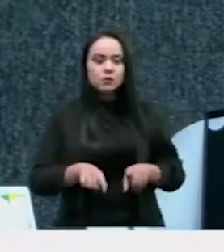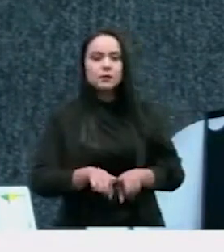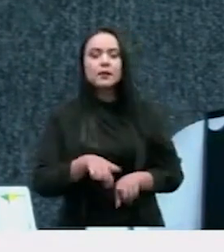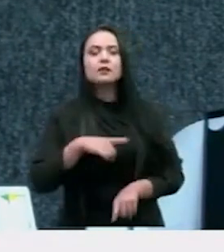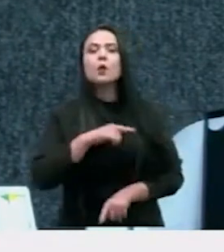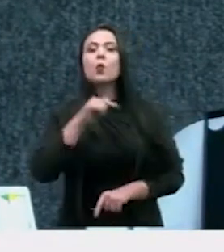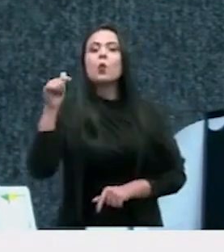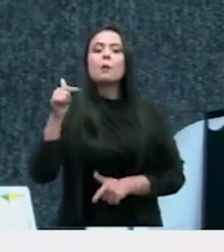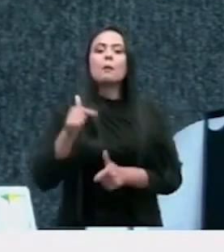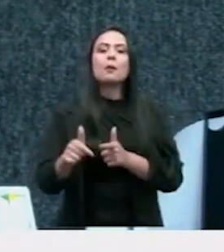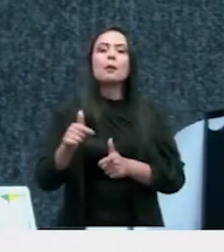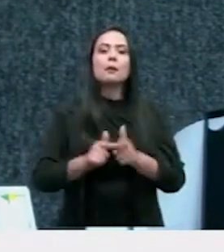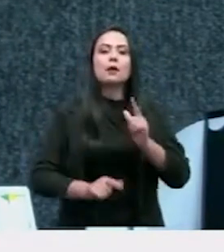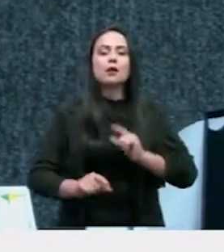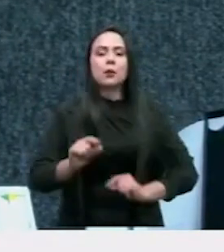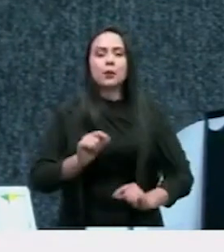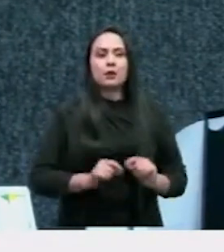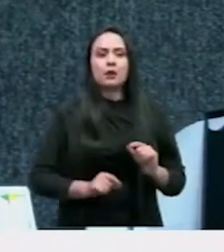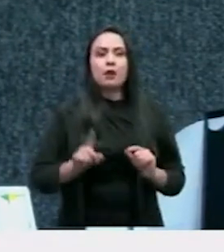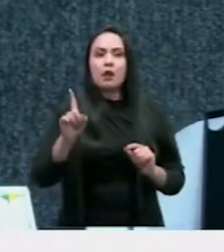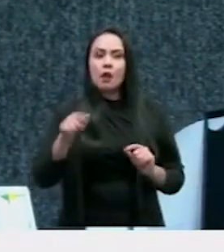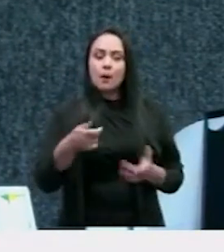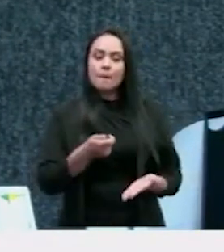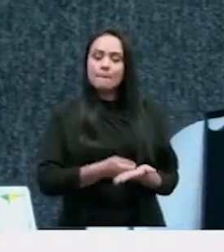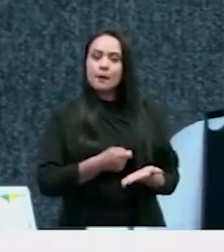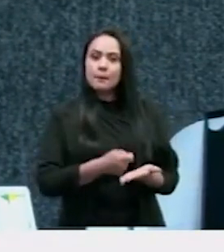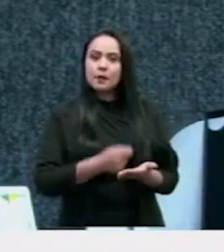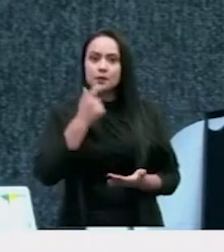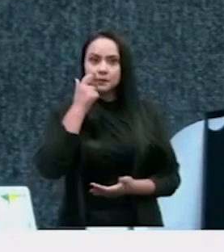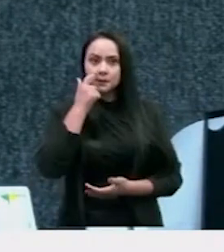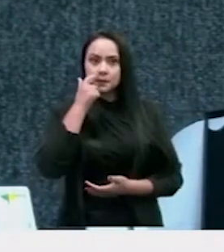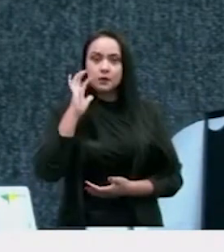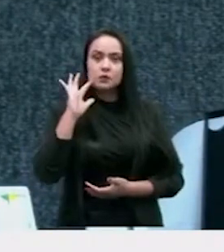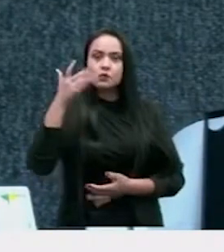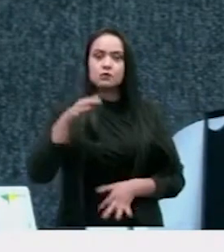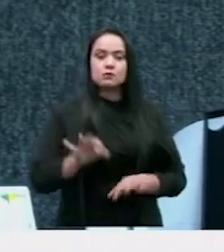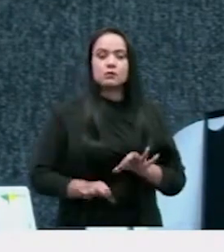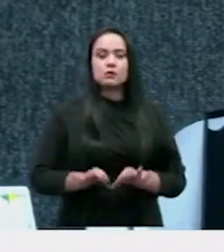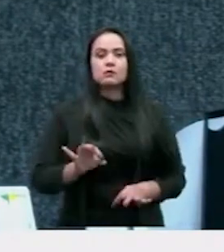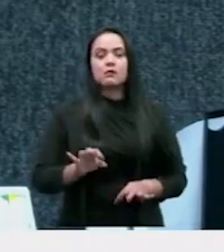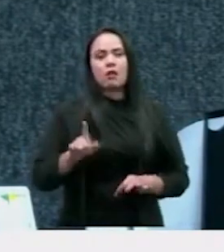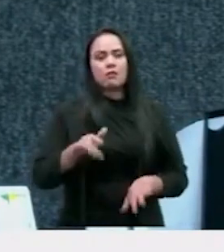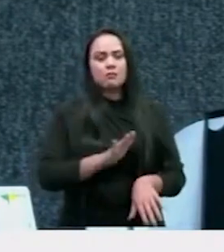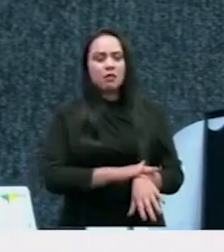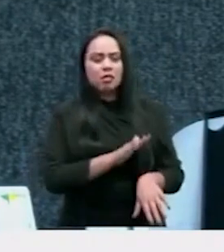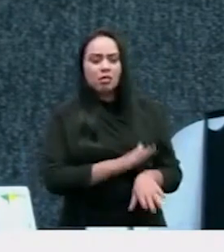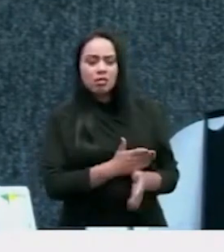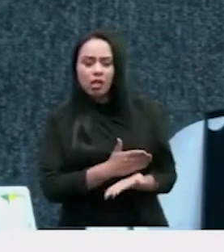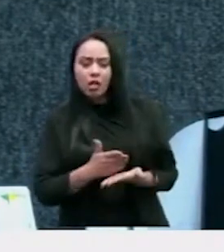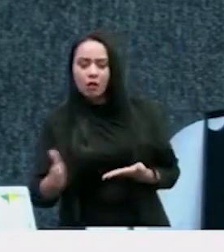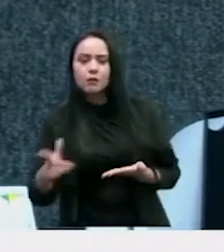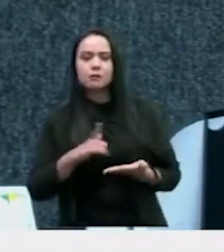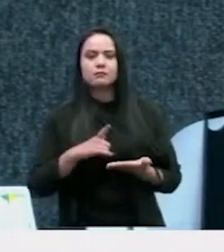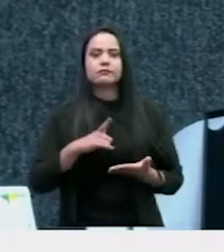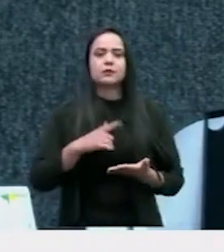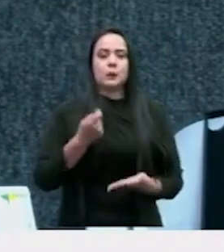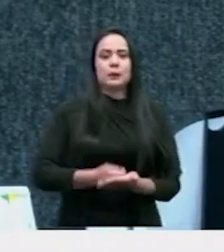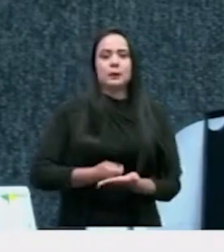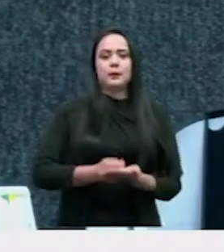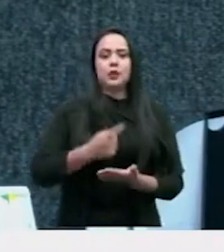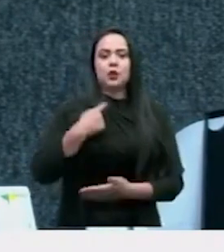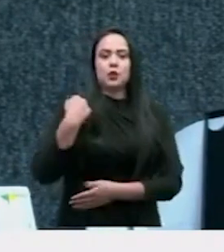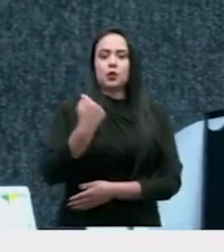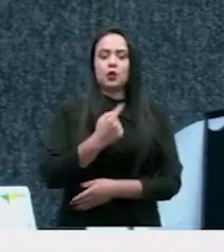outro problema na saída que é o do cumprimento das decisões judiciais que demoram muito tempo para serem cumpridas nós